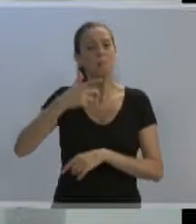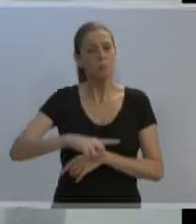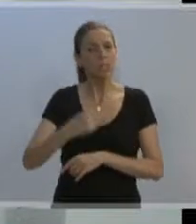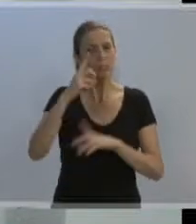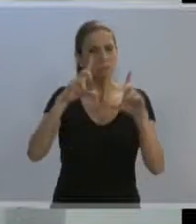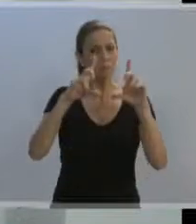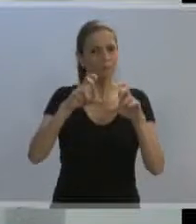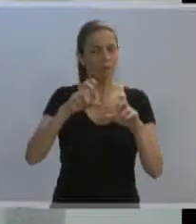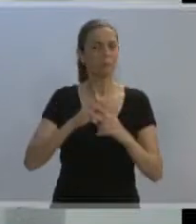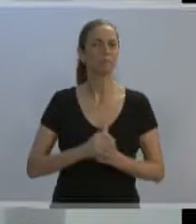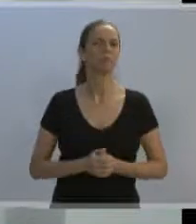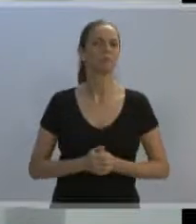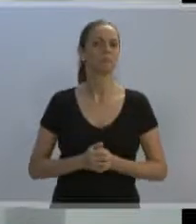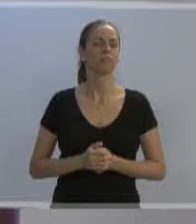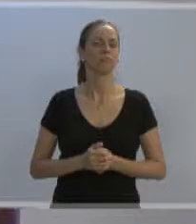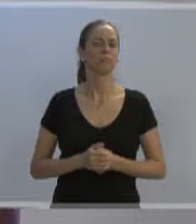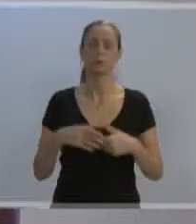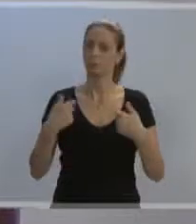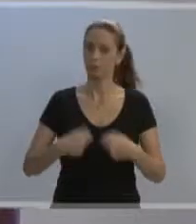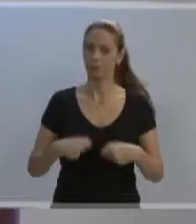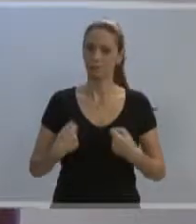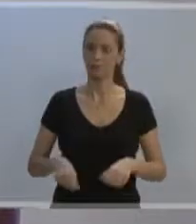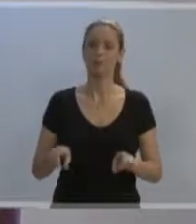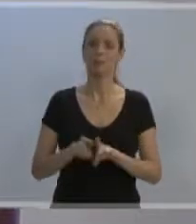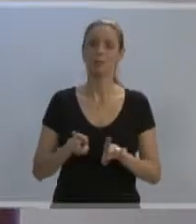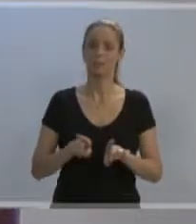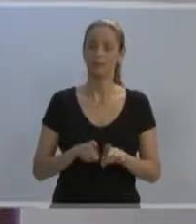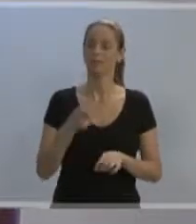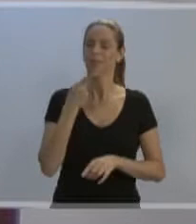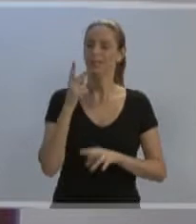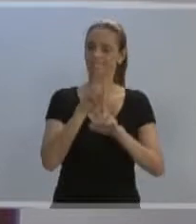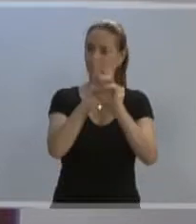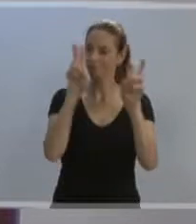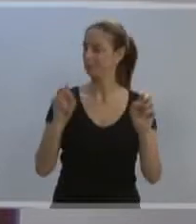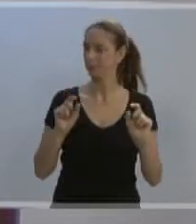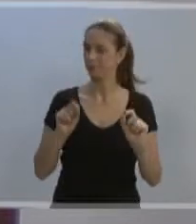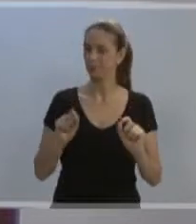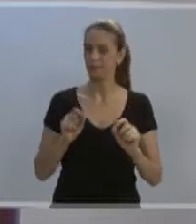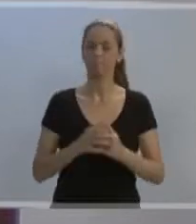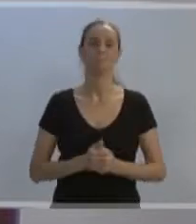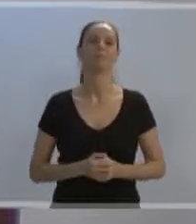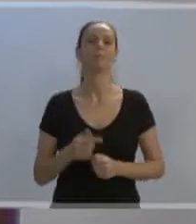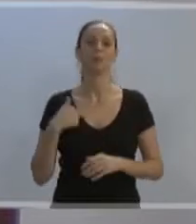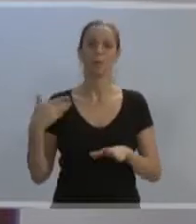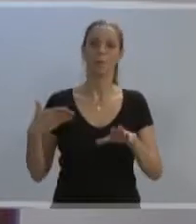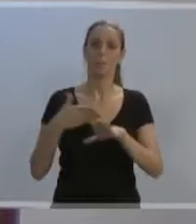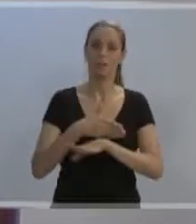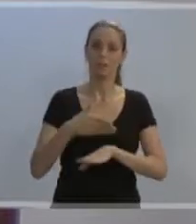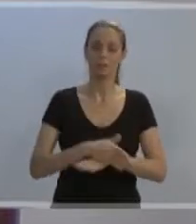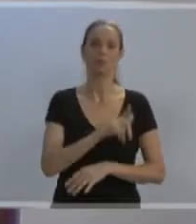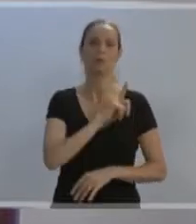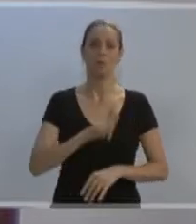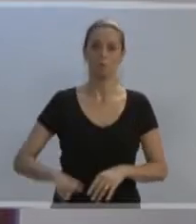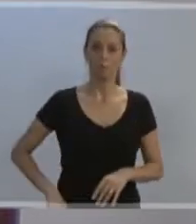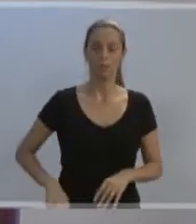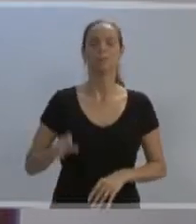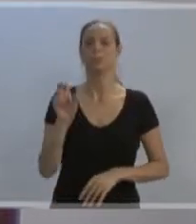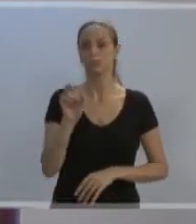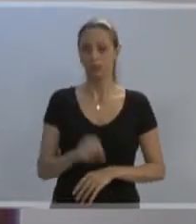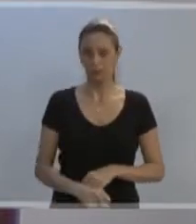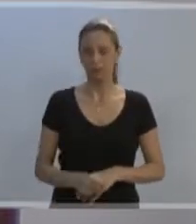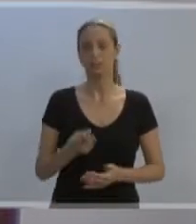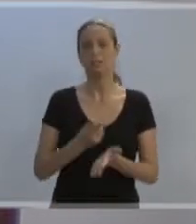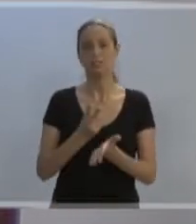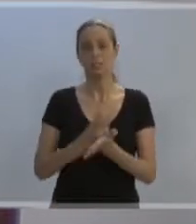que é de uma visita, e aí eu preciso aqui tocar num assunto, que é o seguinte, faço parte, sim, da questão do governo e sempre procuro,